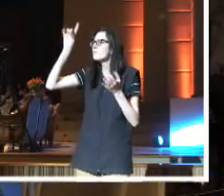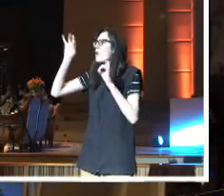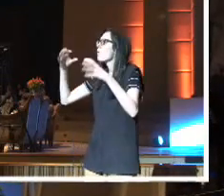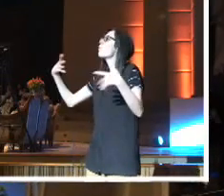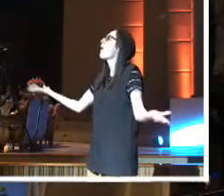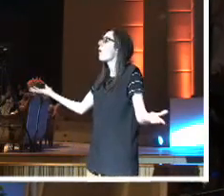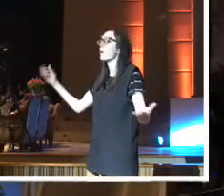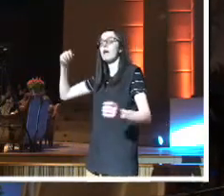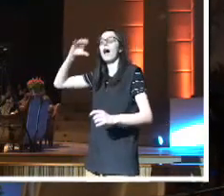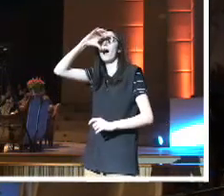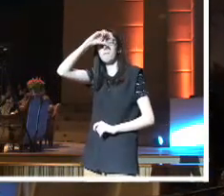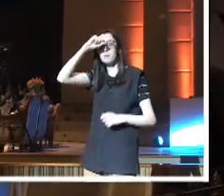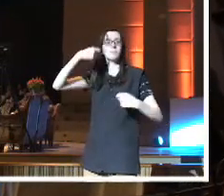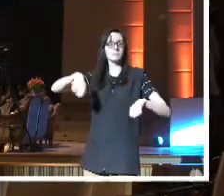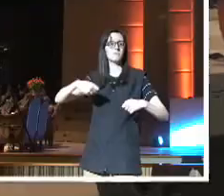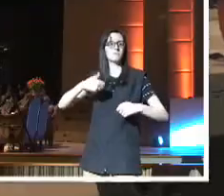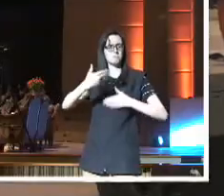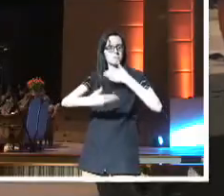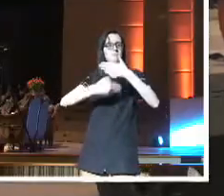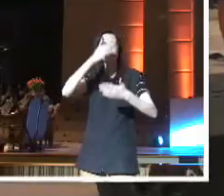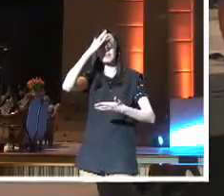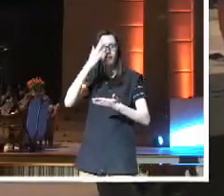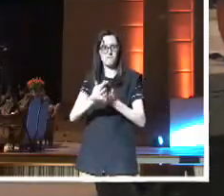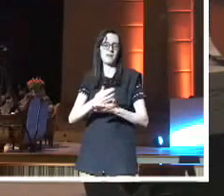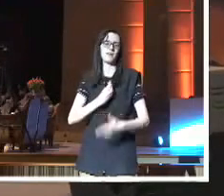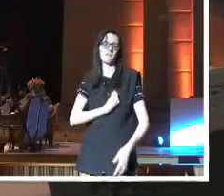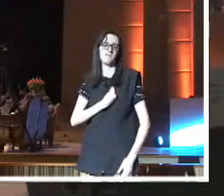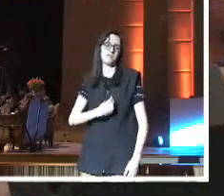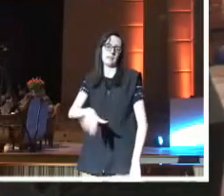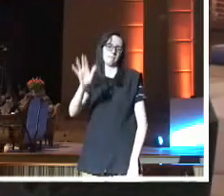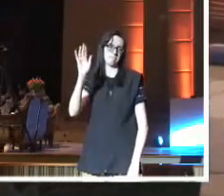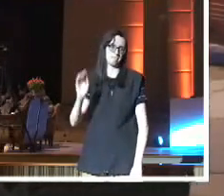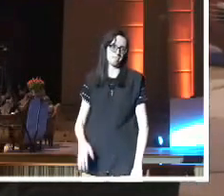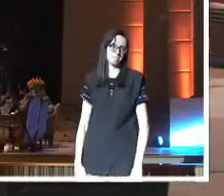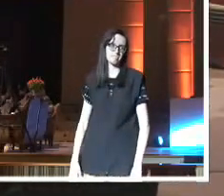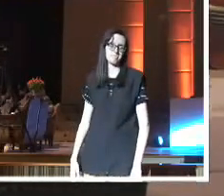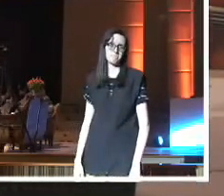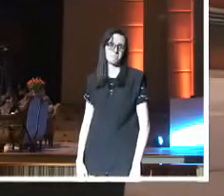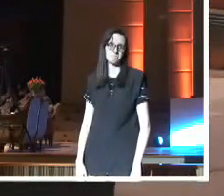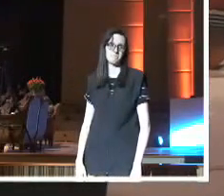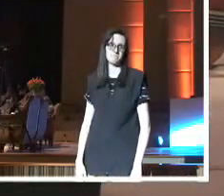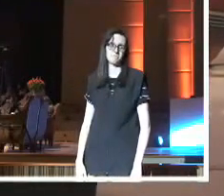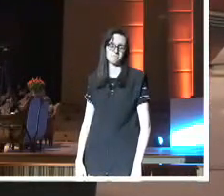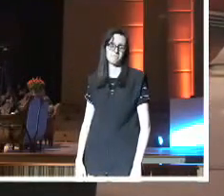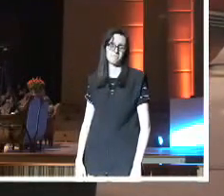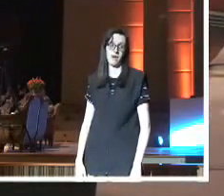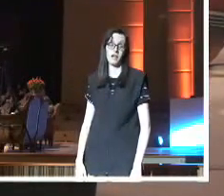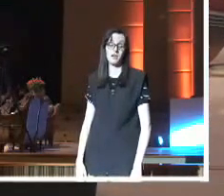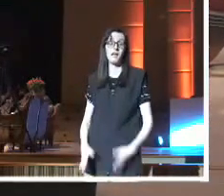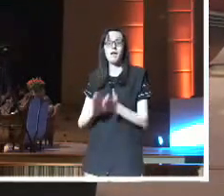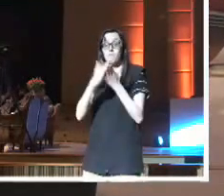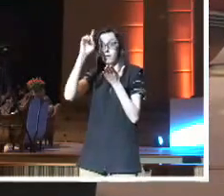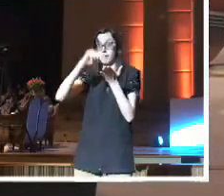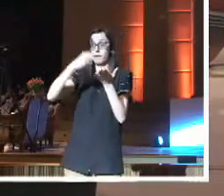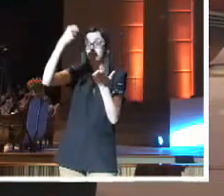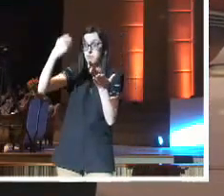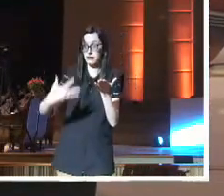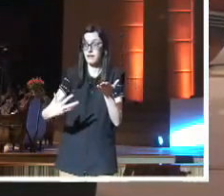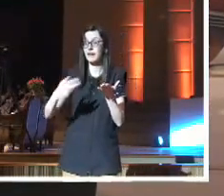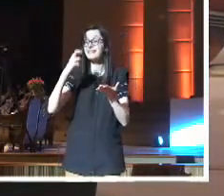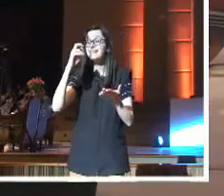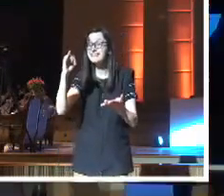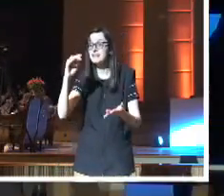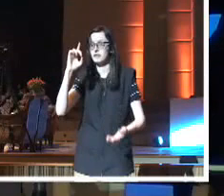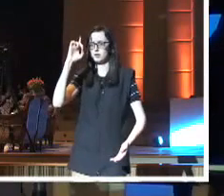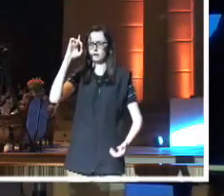e precisamos seguir com fé a nossa caminhada. A palavra do Senhor vai dizer que se ele, esse